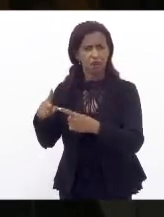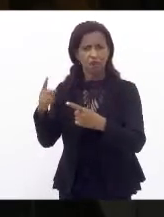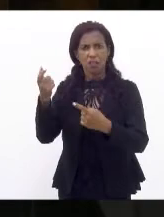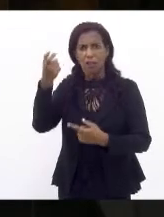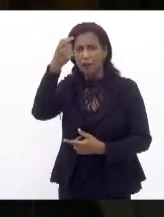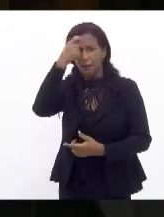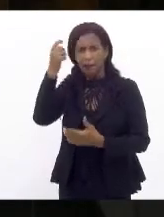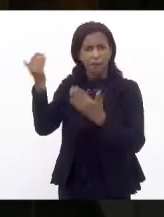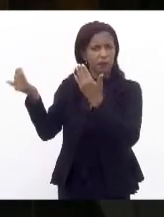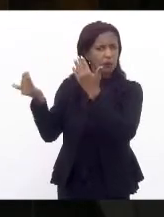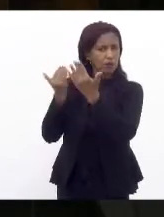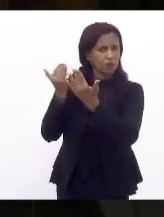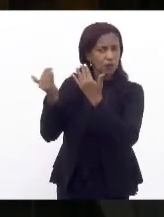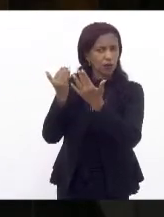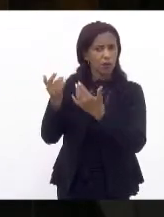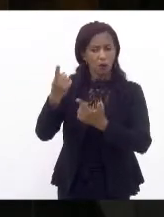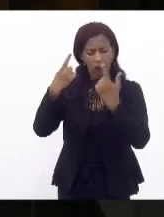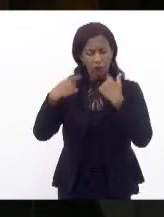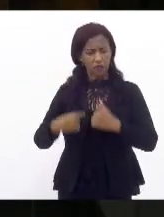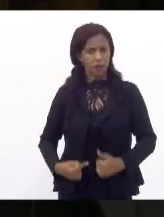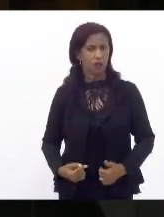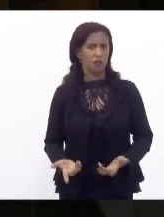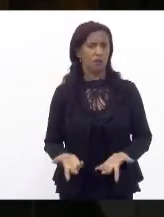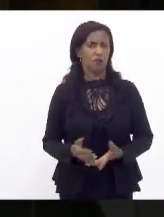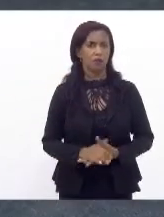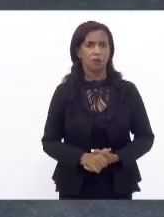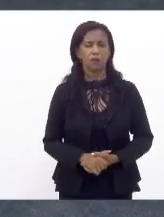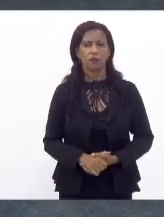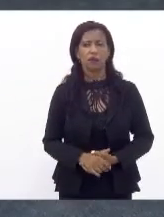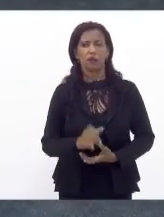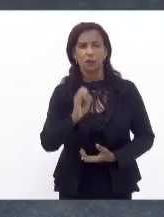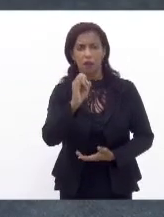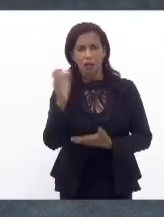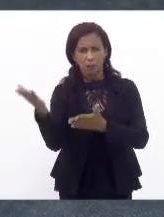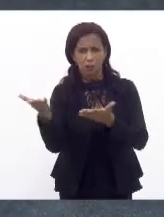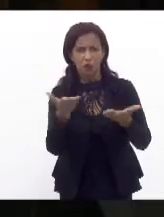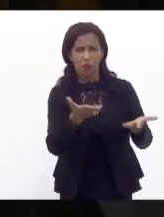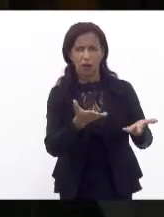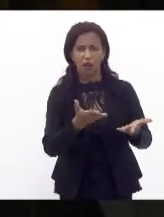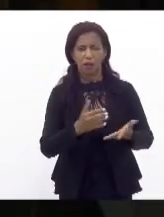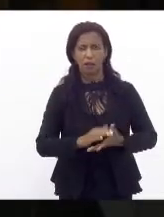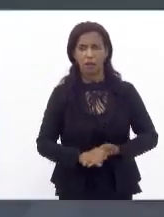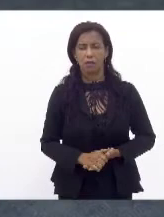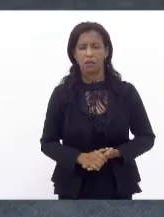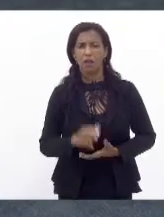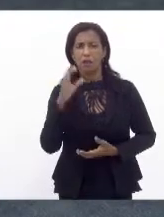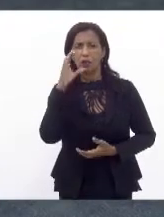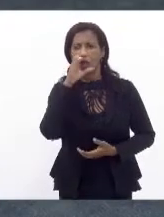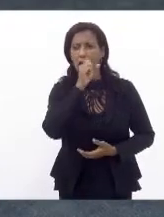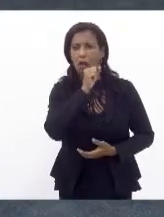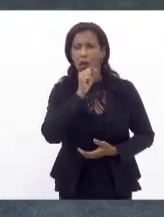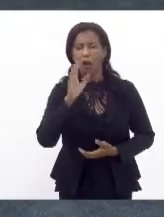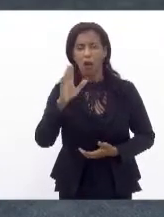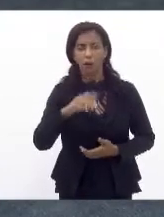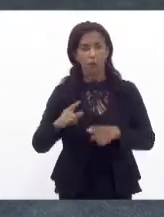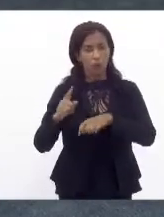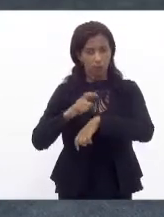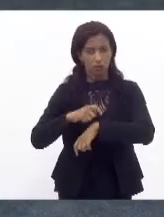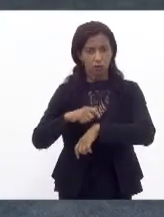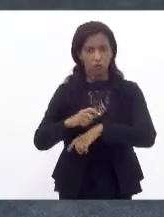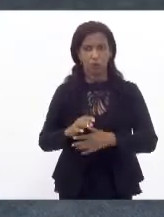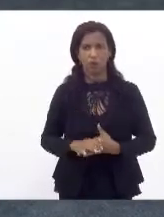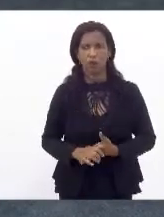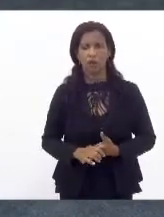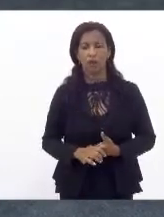psicologicamente ou fisicamente. Se o senhor me der uma parte, deputado. Pois não. muito rapidamente por conta do tempo,